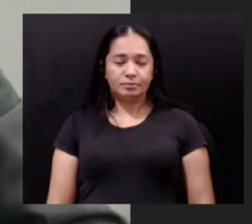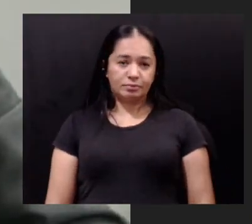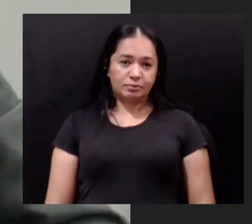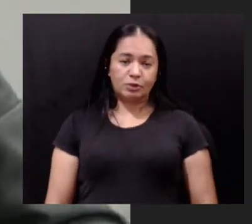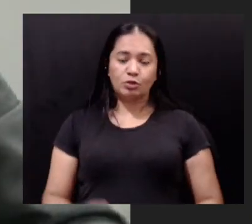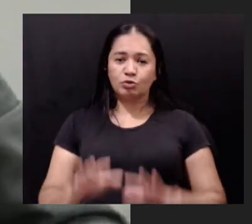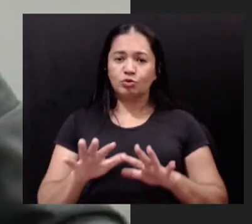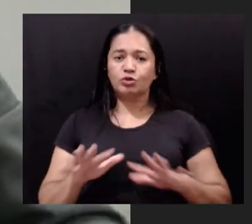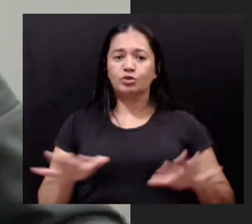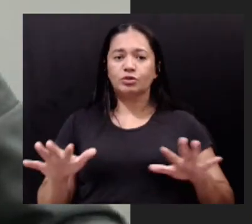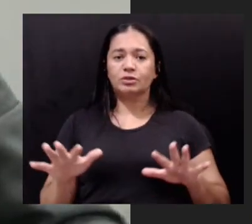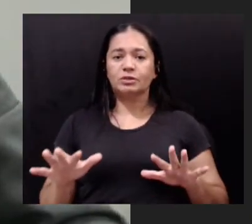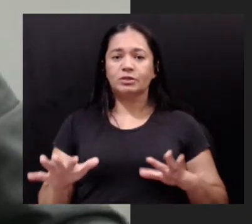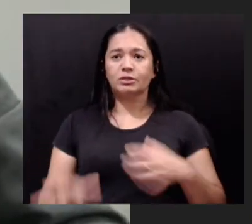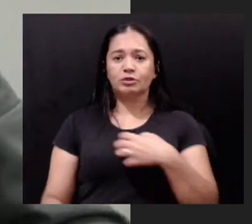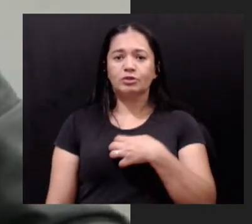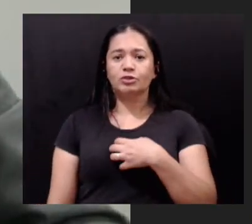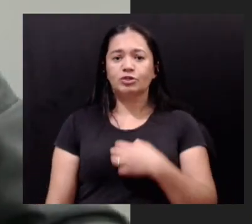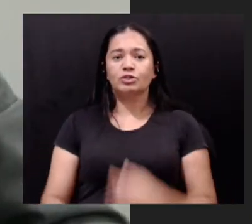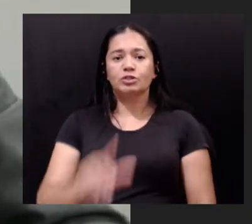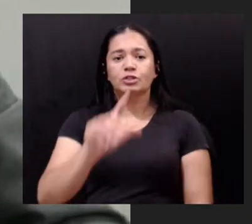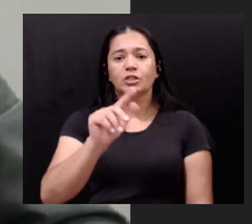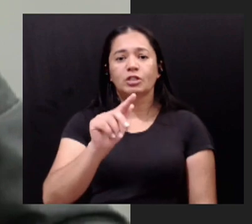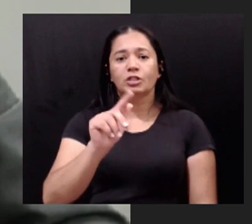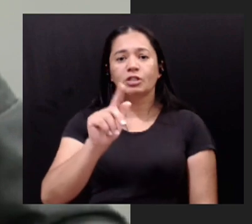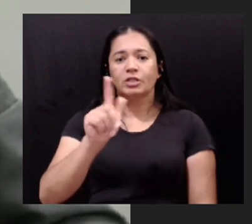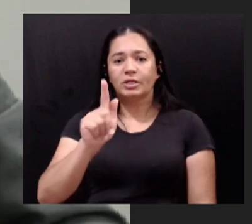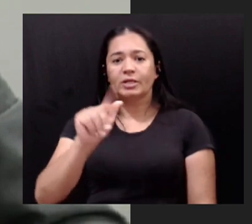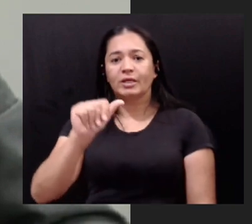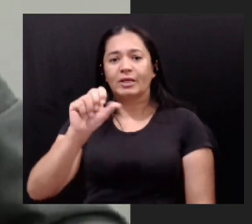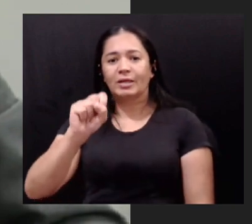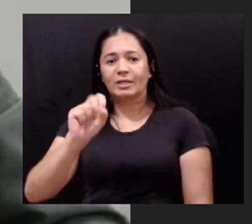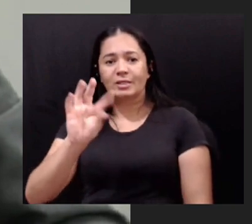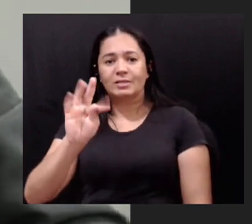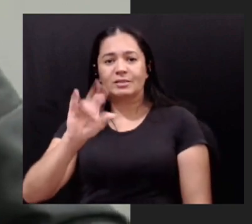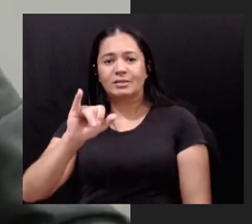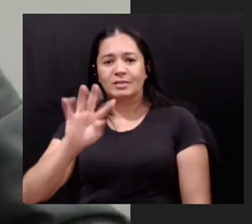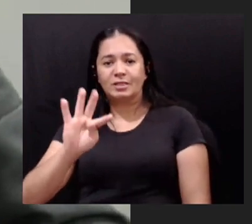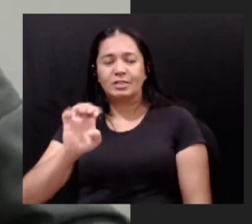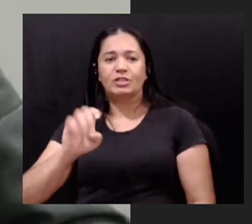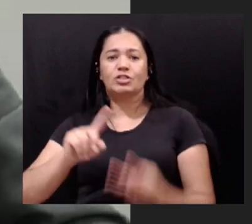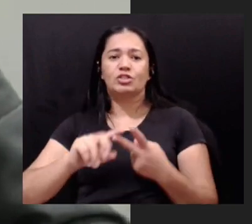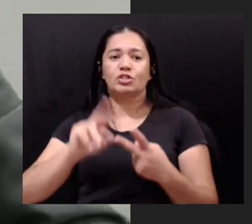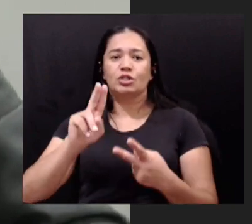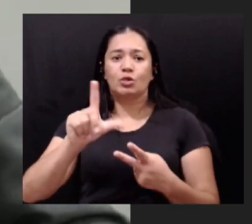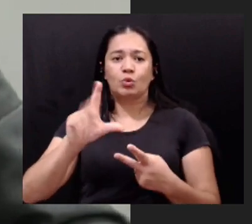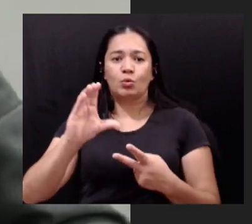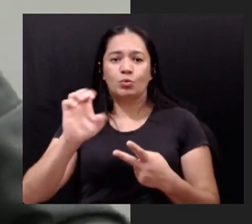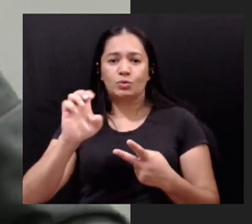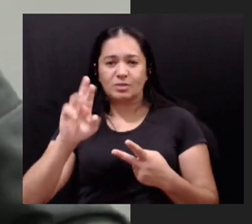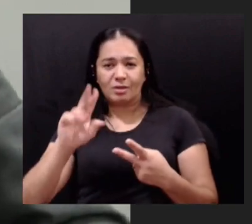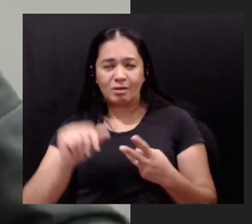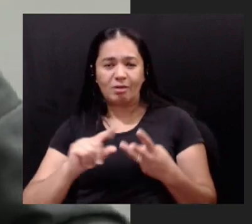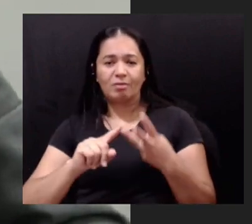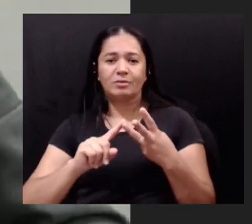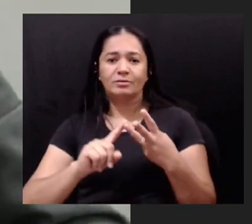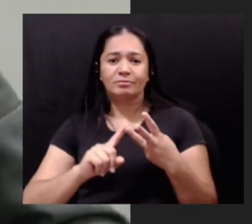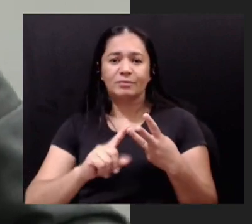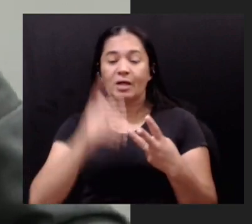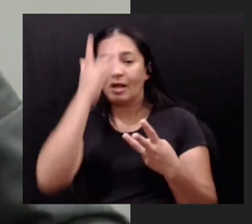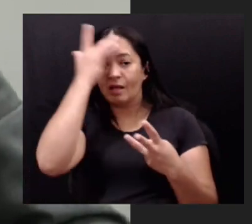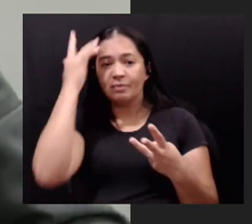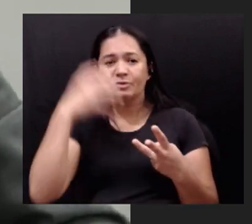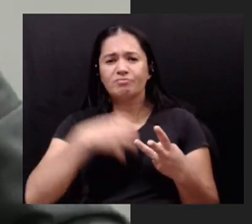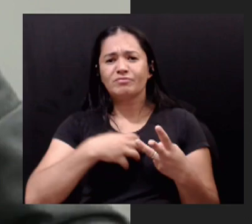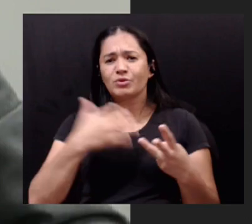de gastrite, de esofagite, de úlceras mesmo, né, as pessoas vão sentir ali dor